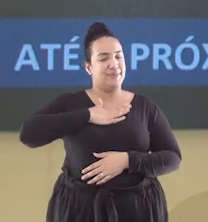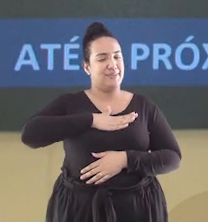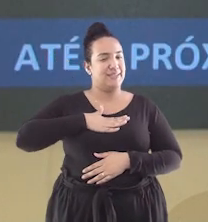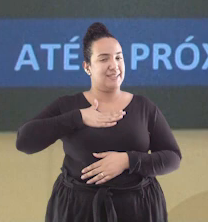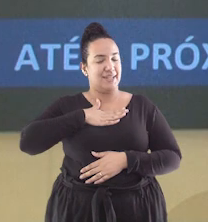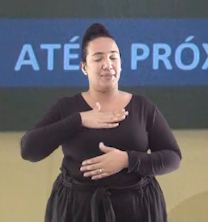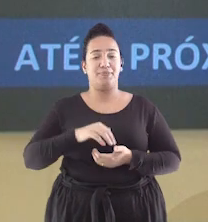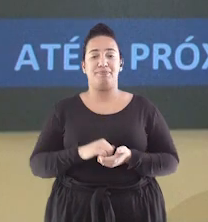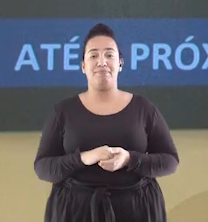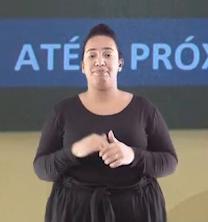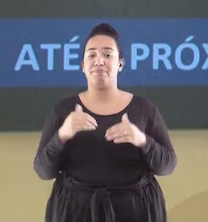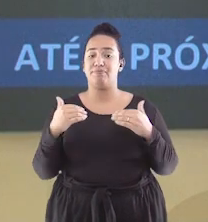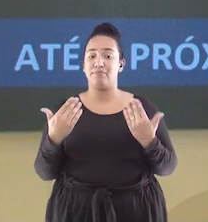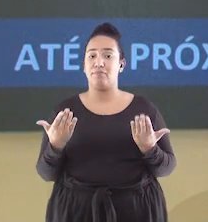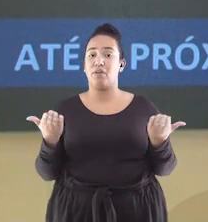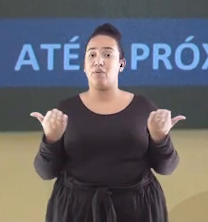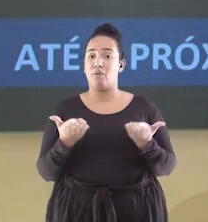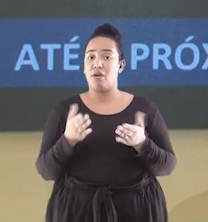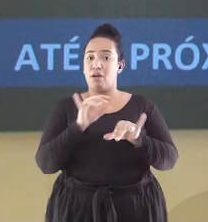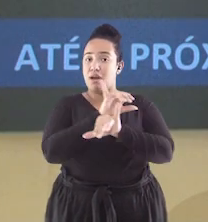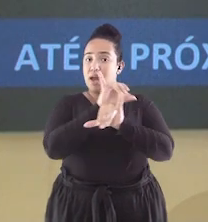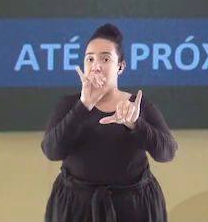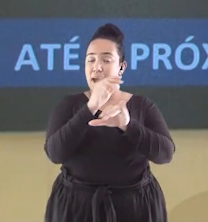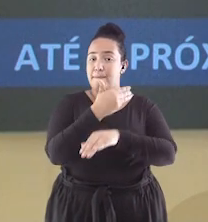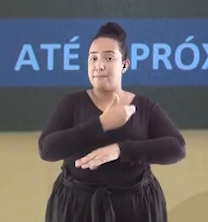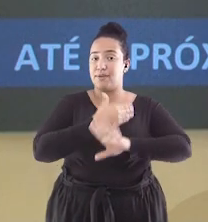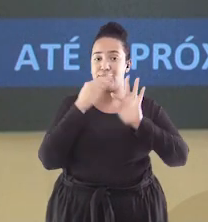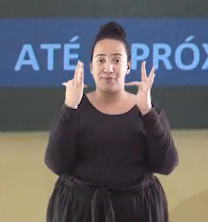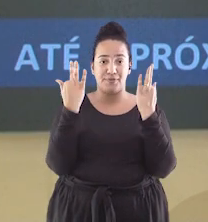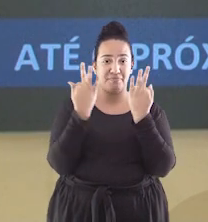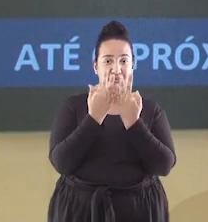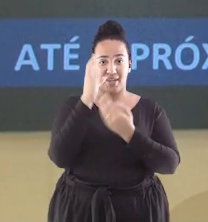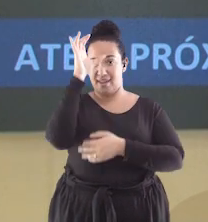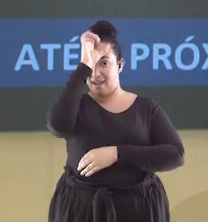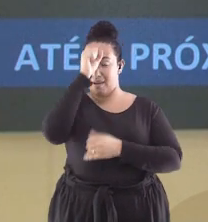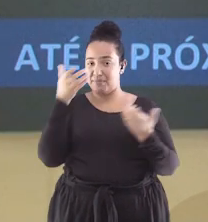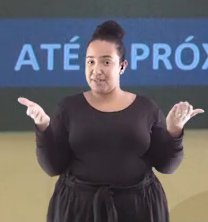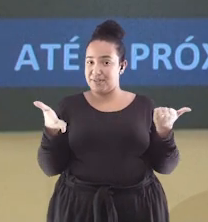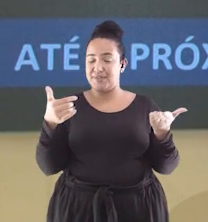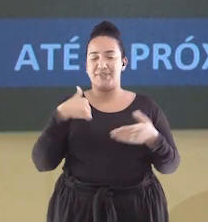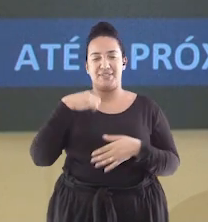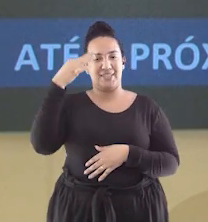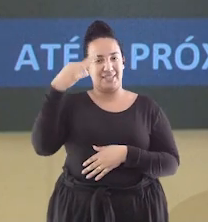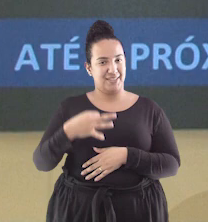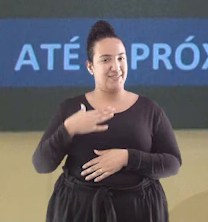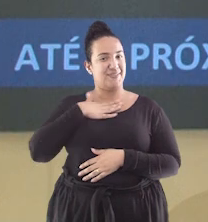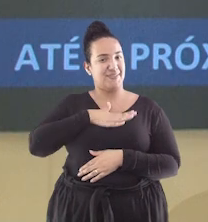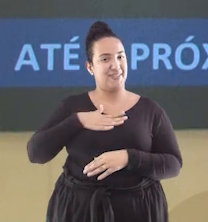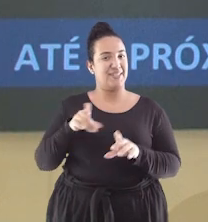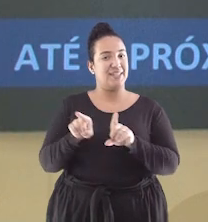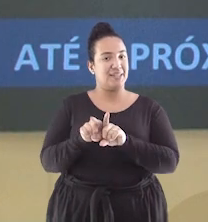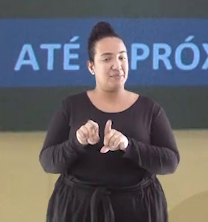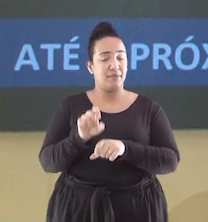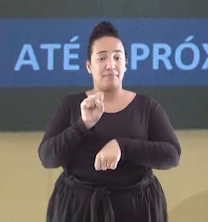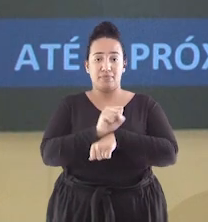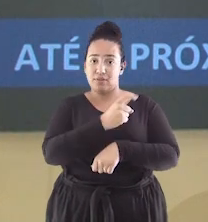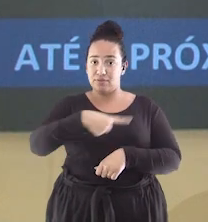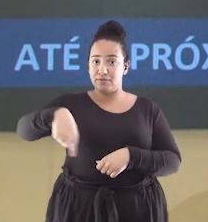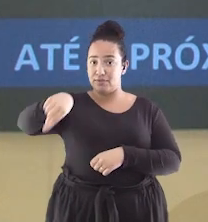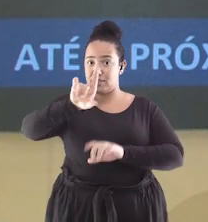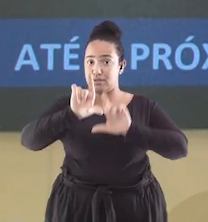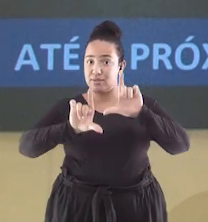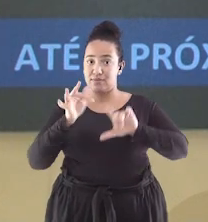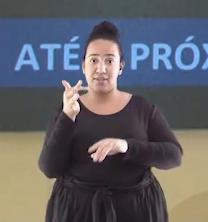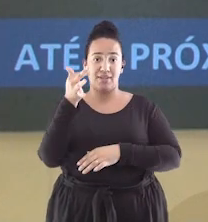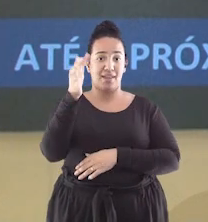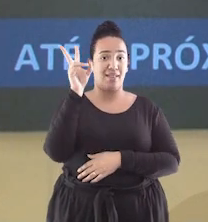hoje. Agora, que tal falar com um amigo ou parente o que aprendemos? Eu tenho certeza que eles também vão gostar. Eu espero vocês no